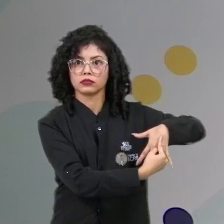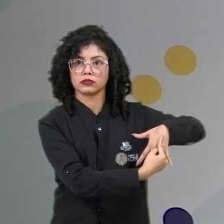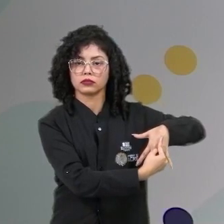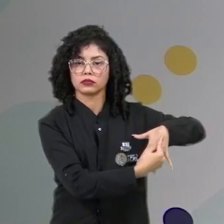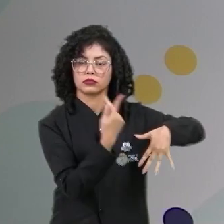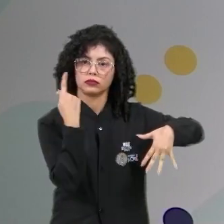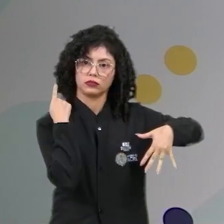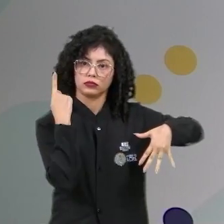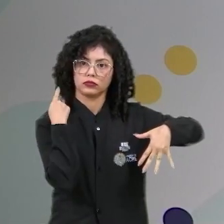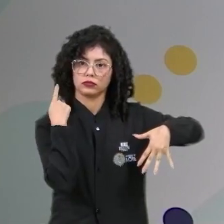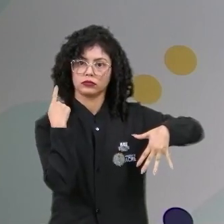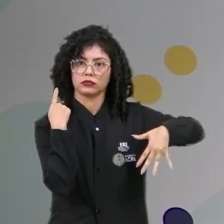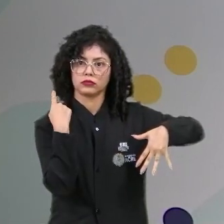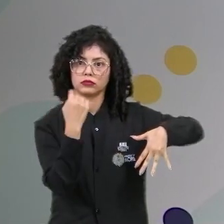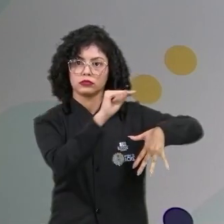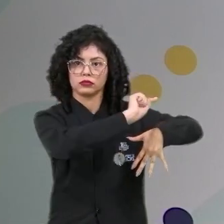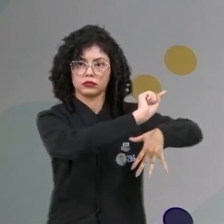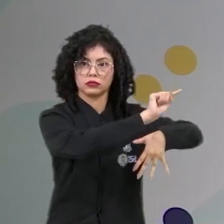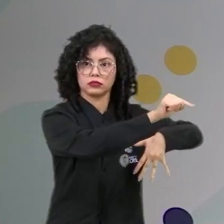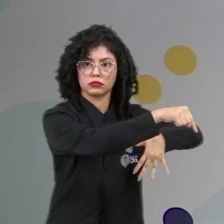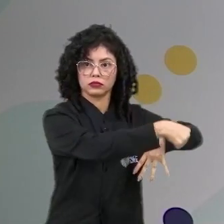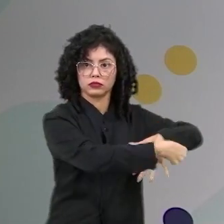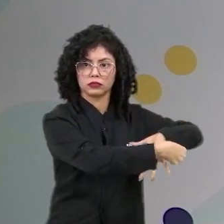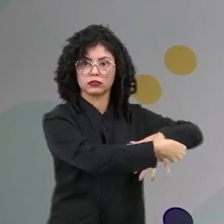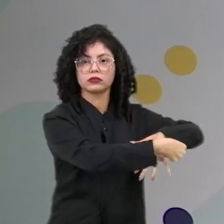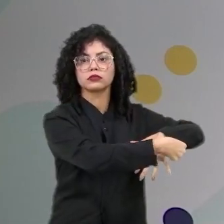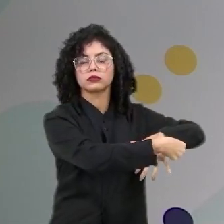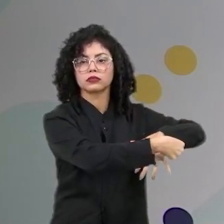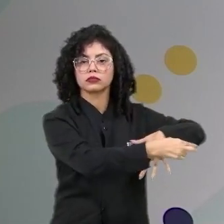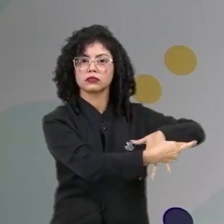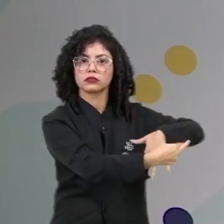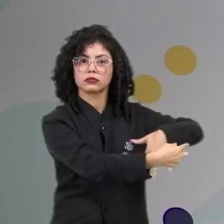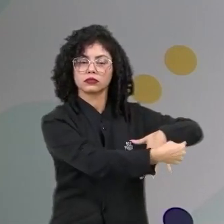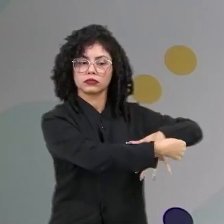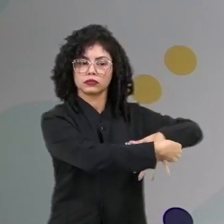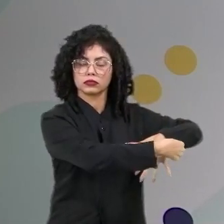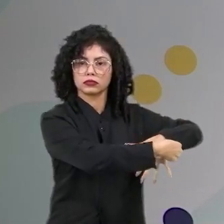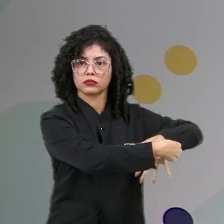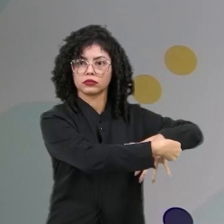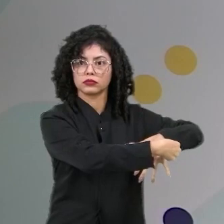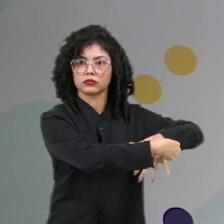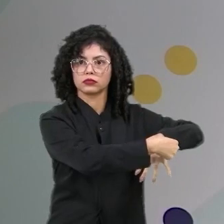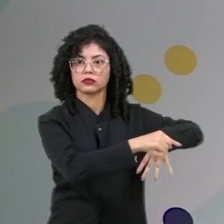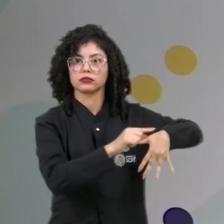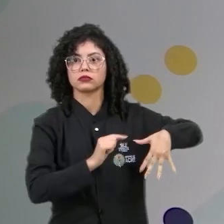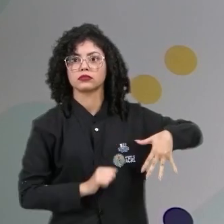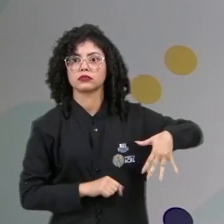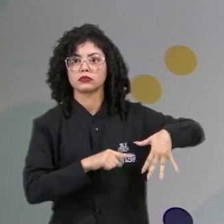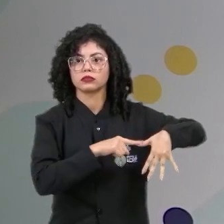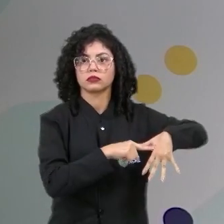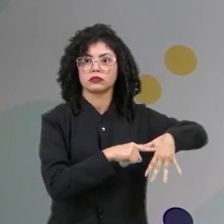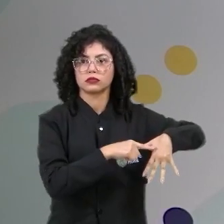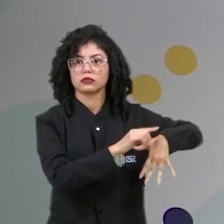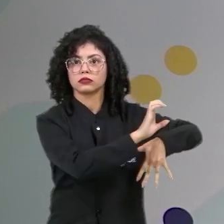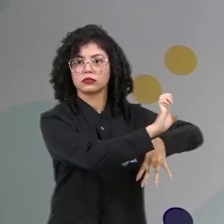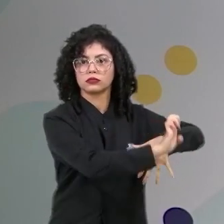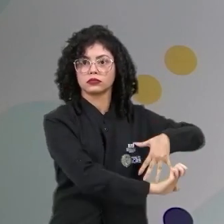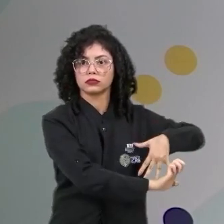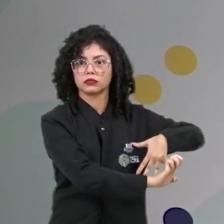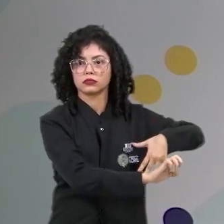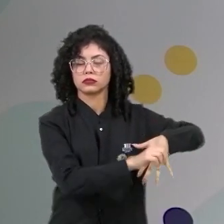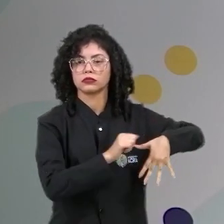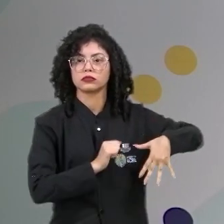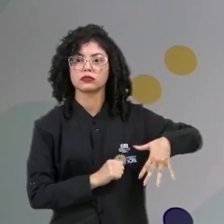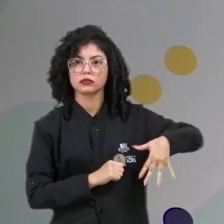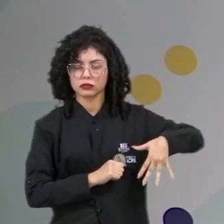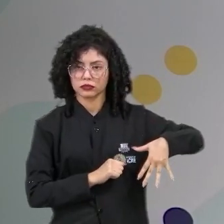dos pulmões para o átrio esquerdo. Então, está vindo lá dos pulmões, vou colocar para cá, só para indicar. Lá